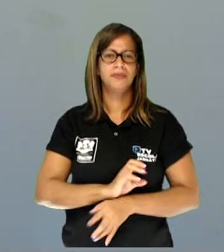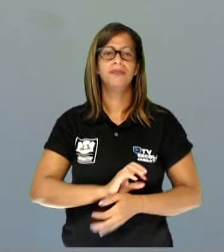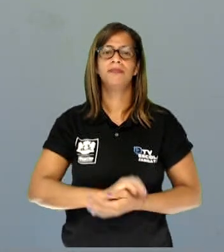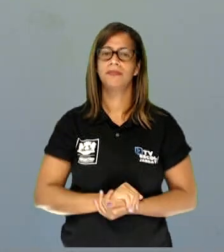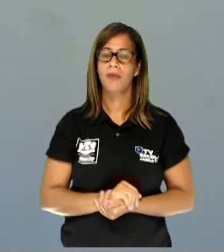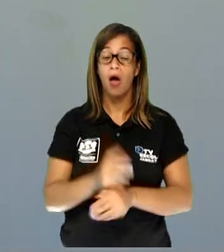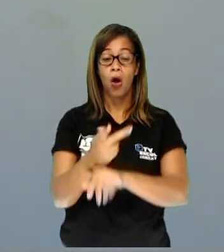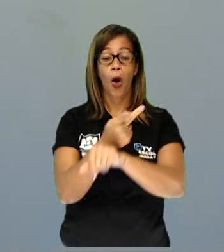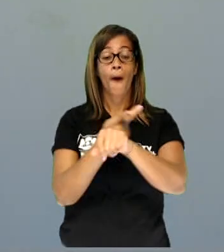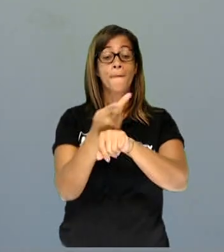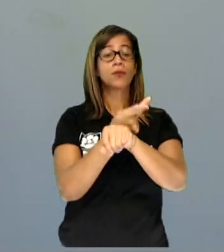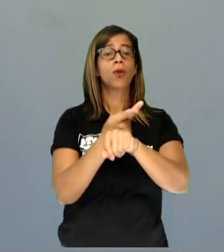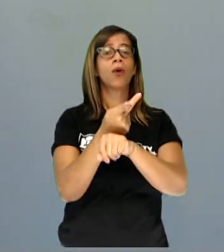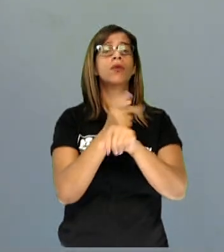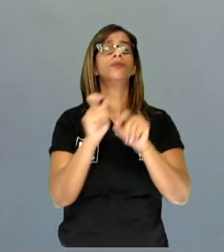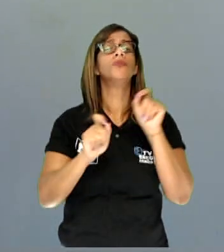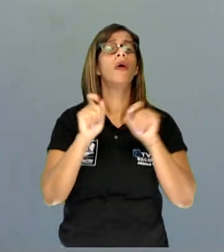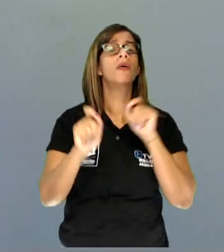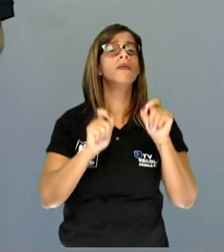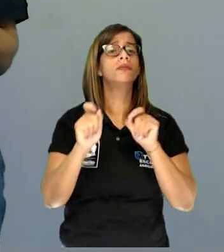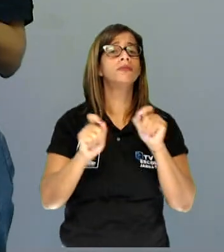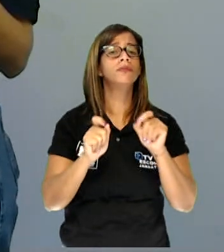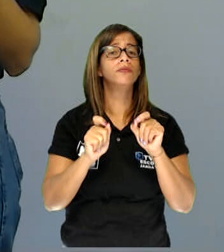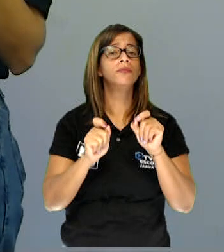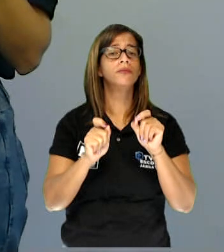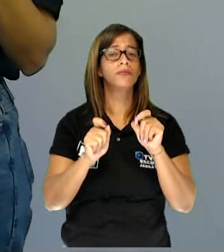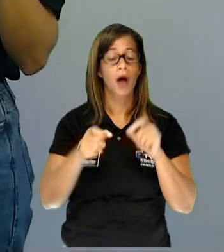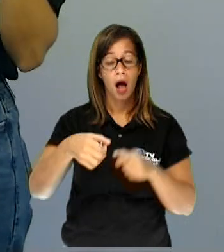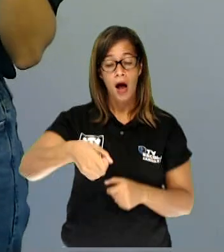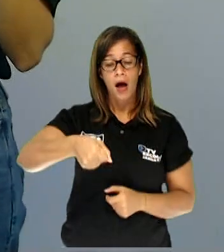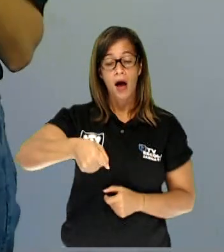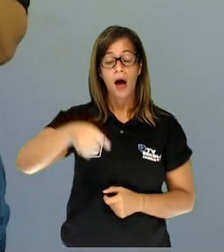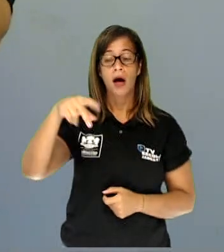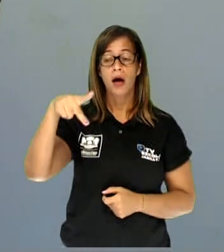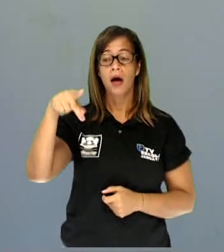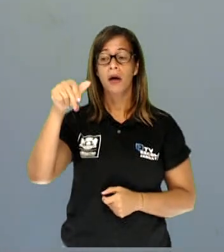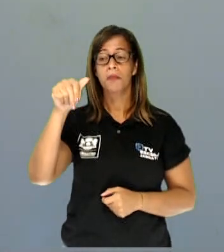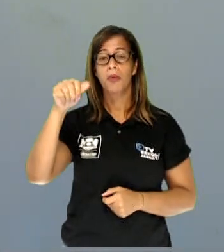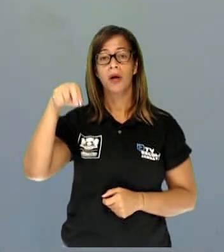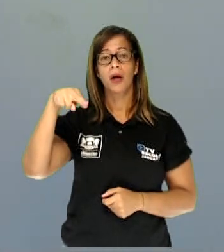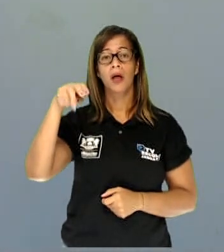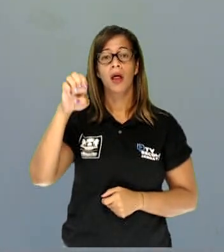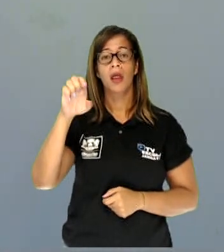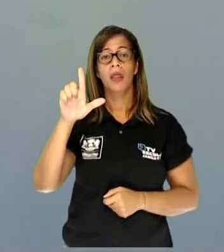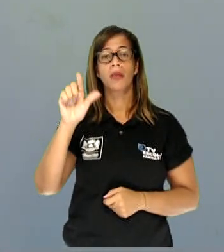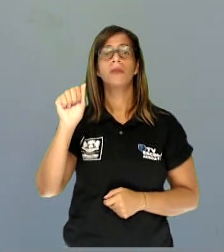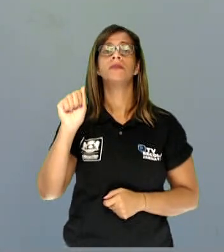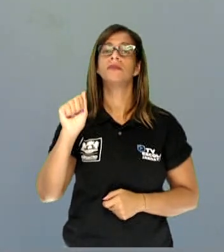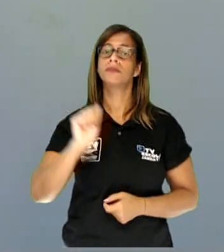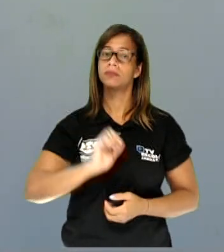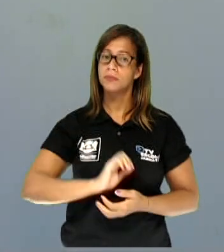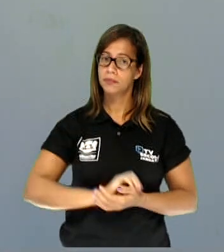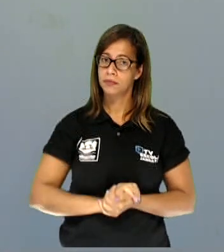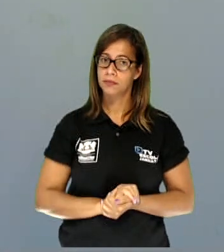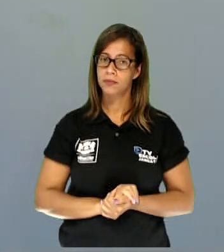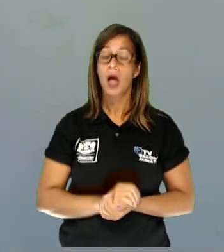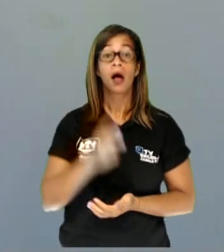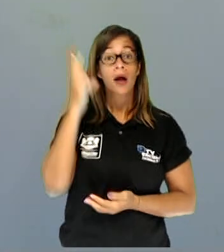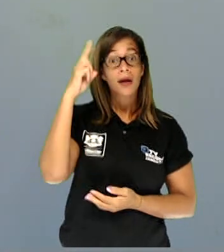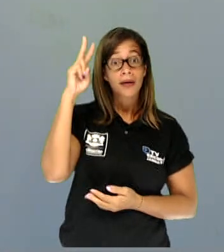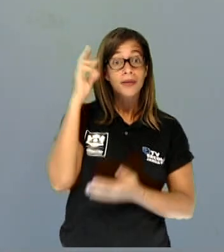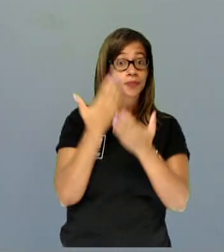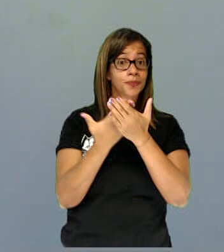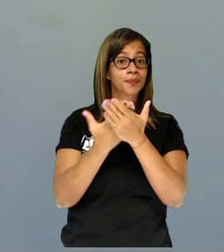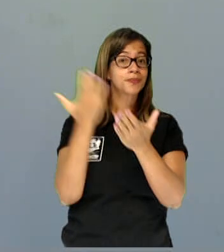a palavra panela. Panela. A gente também viu a palavra pato na aula passada, lembra?